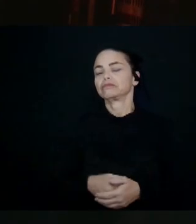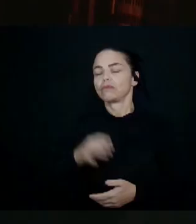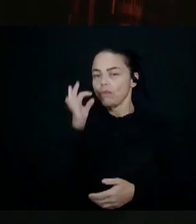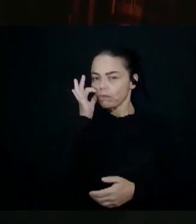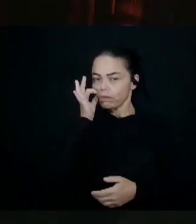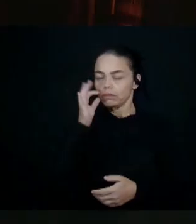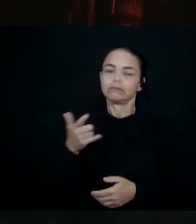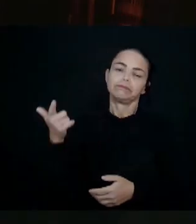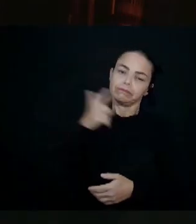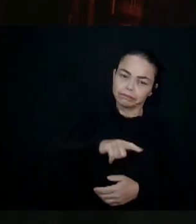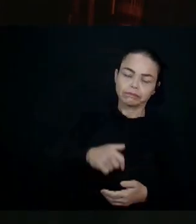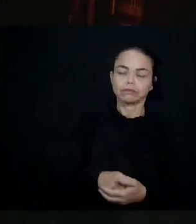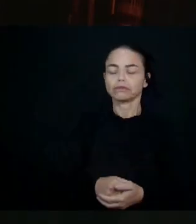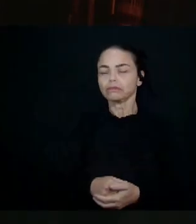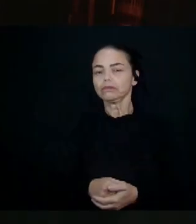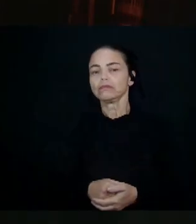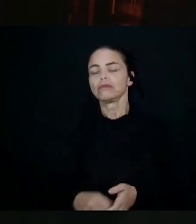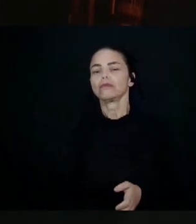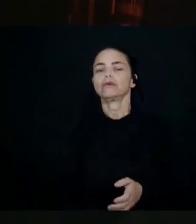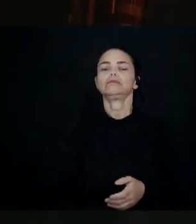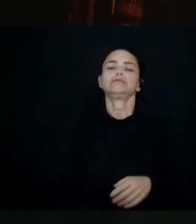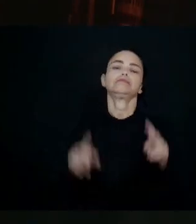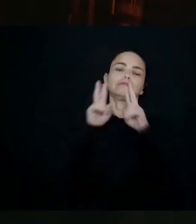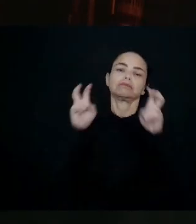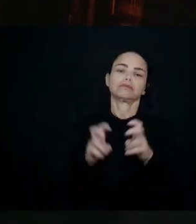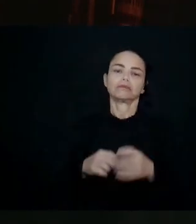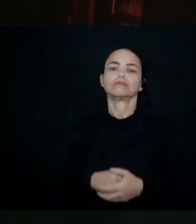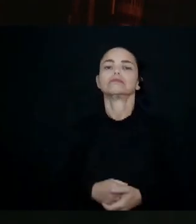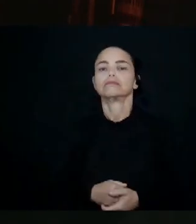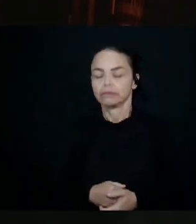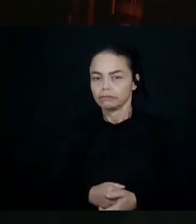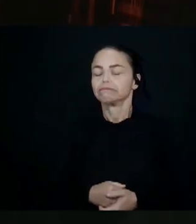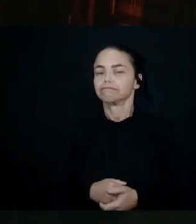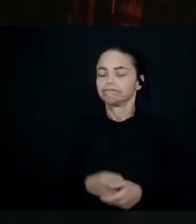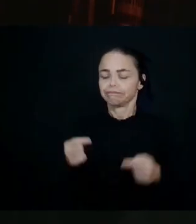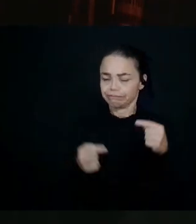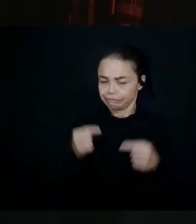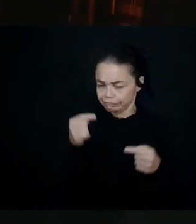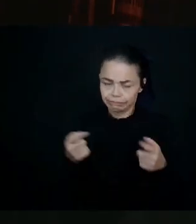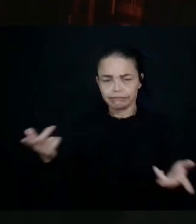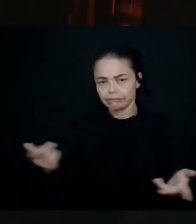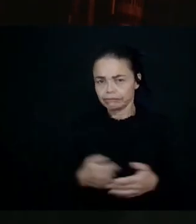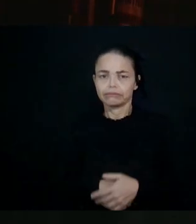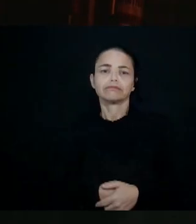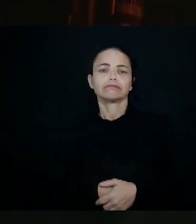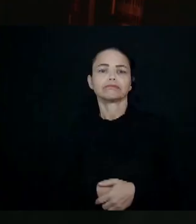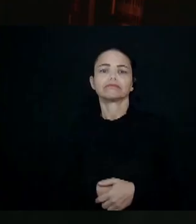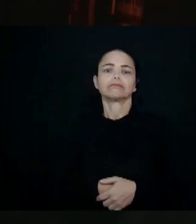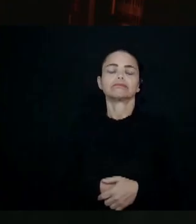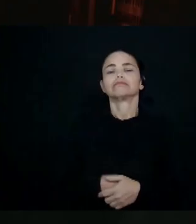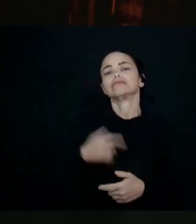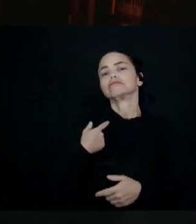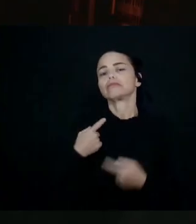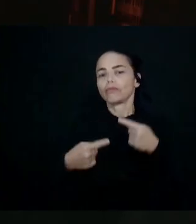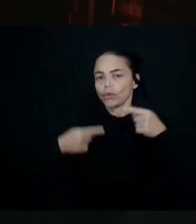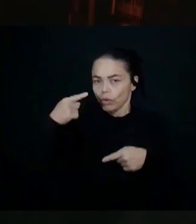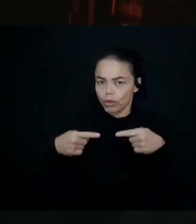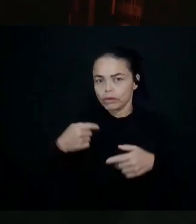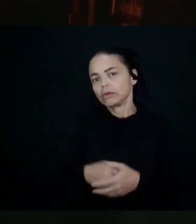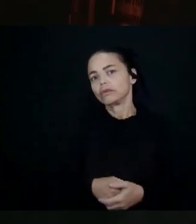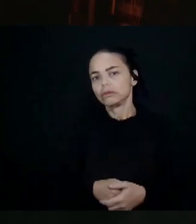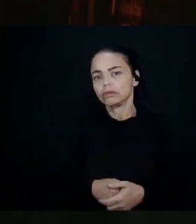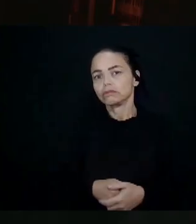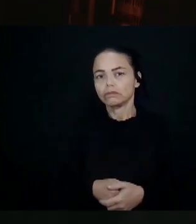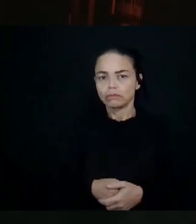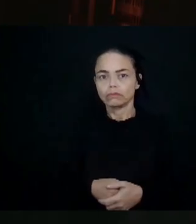novamente e olha só, amanhã a gente traz um tema que é um pouco polêmico, nós vamos debater sobre